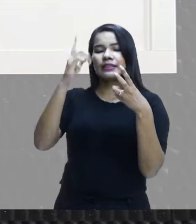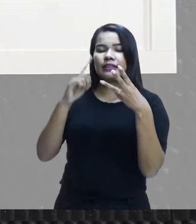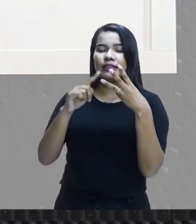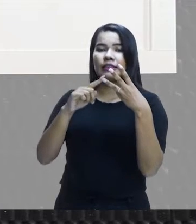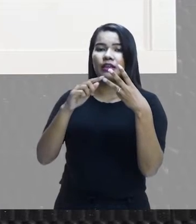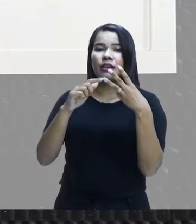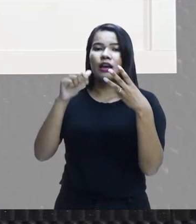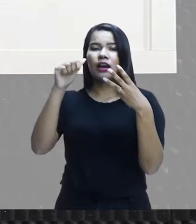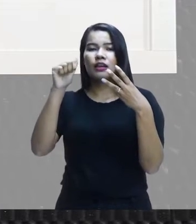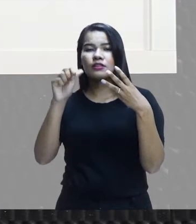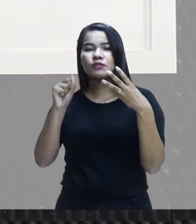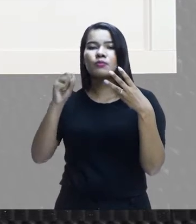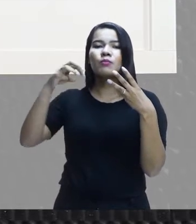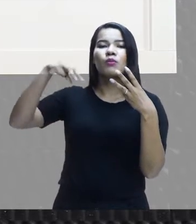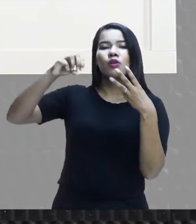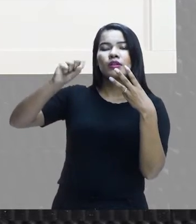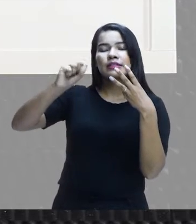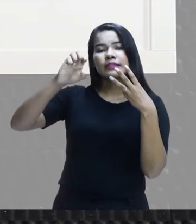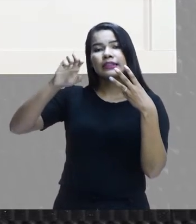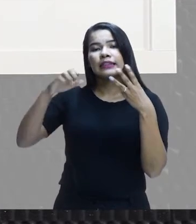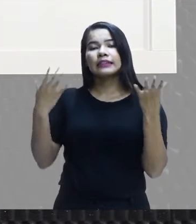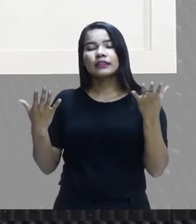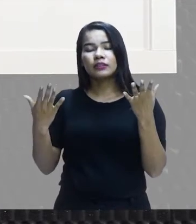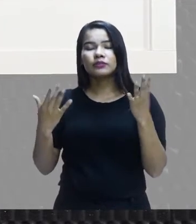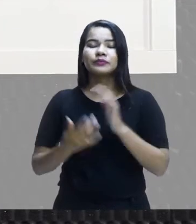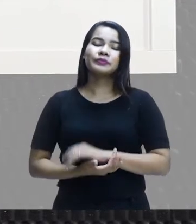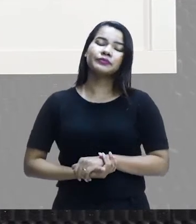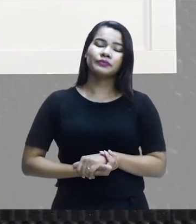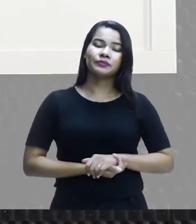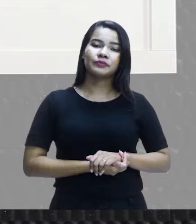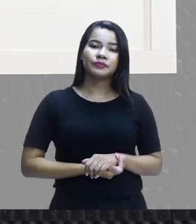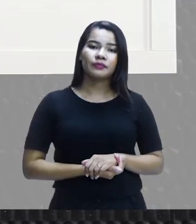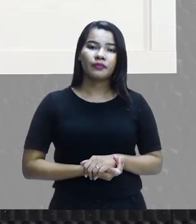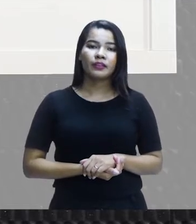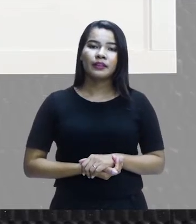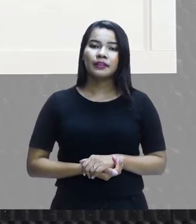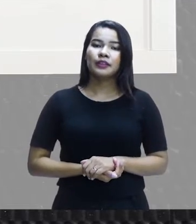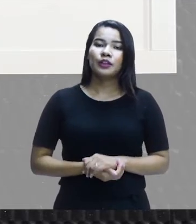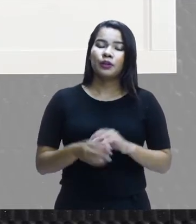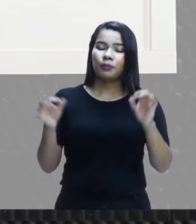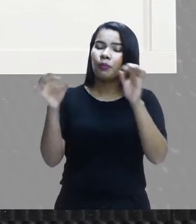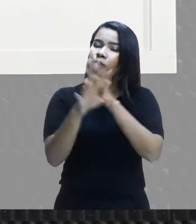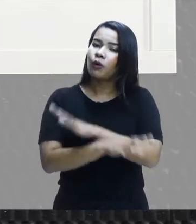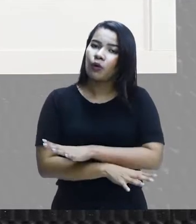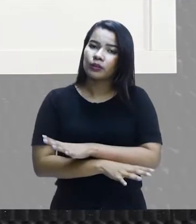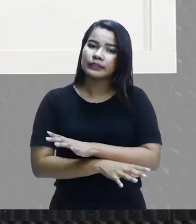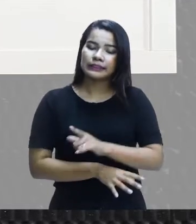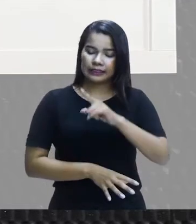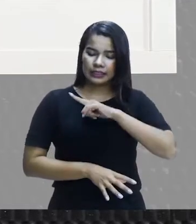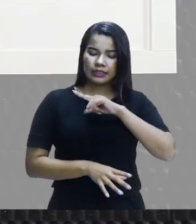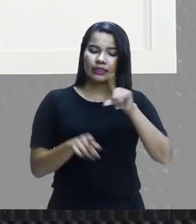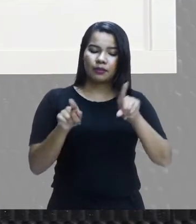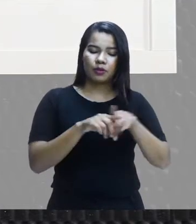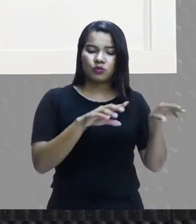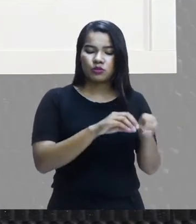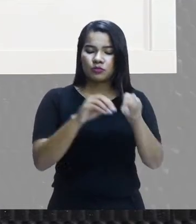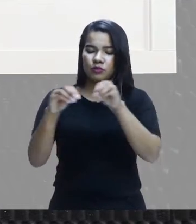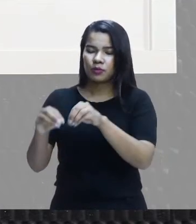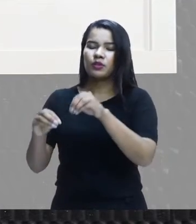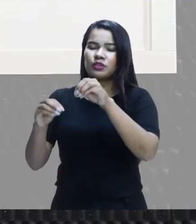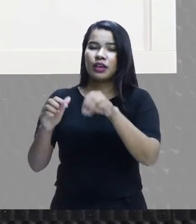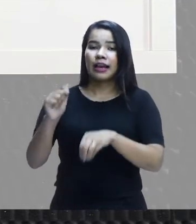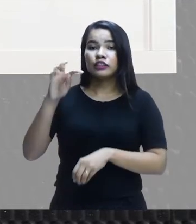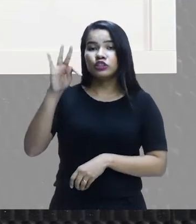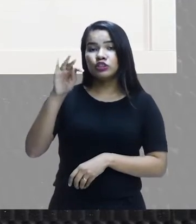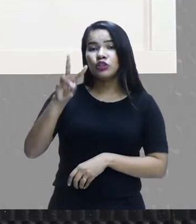concentração hipotônico, isotônico, tá ok? E hipertônico. E por último, tu tem um tipo de transporte ativo,